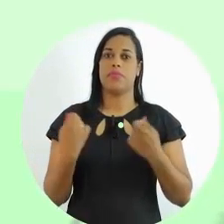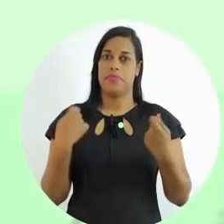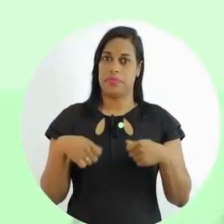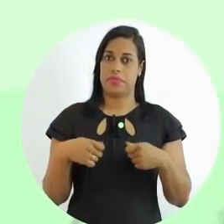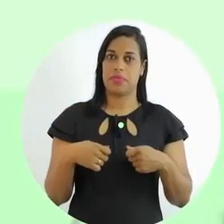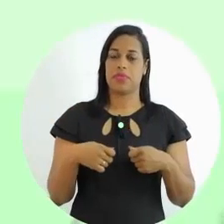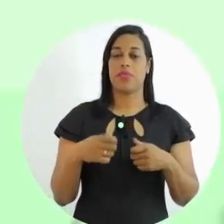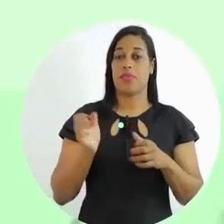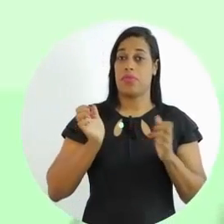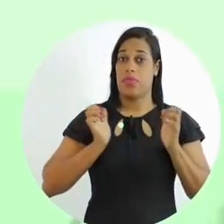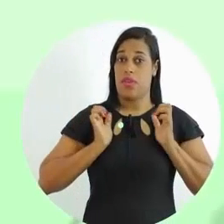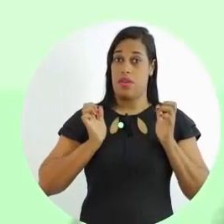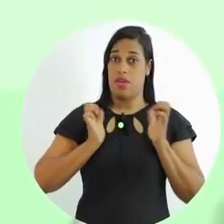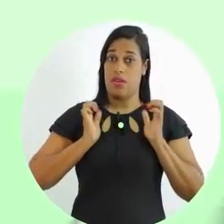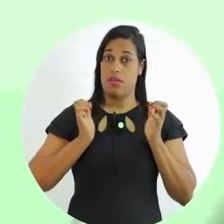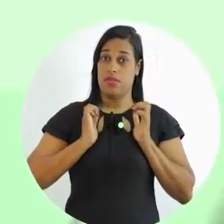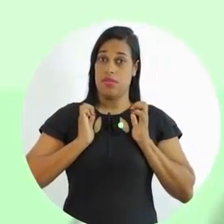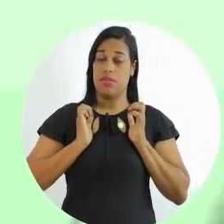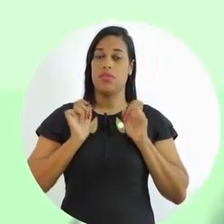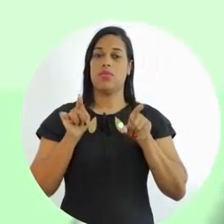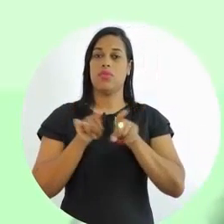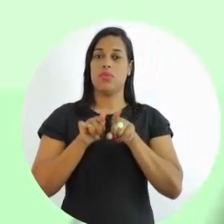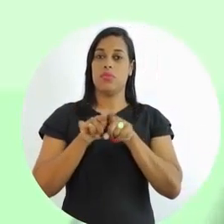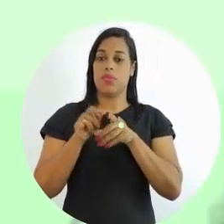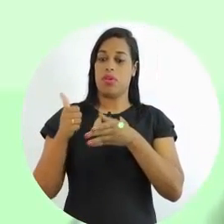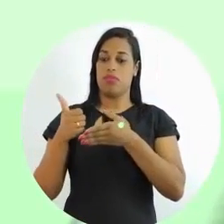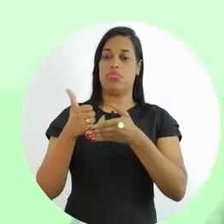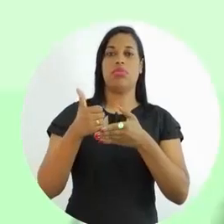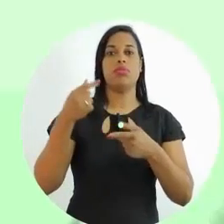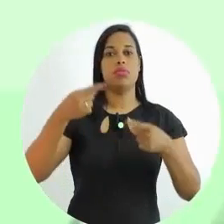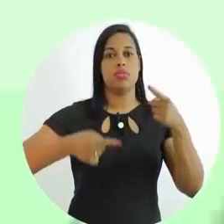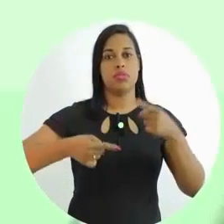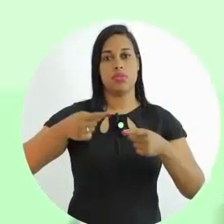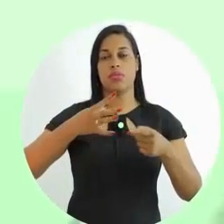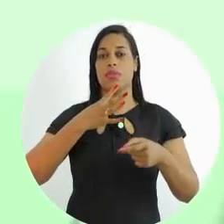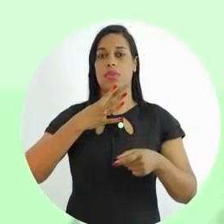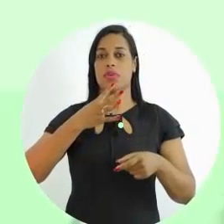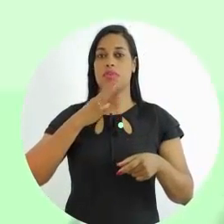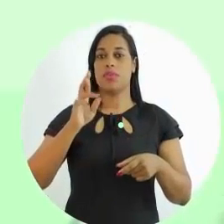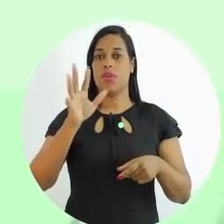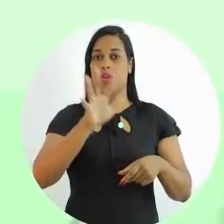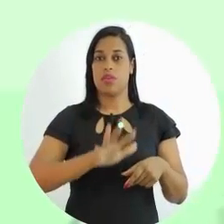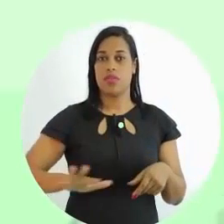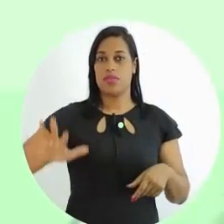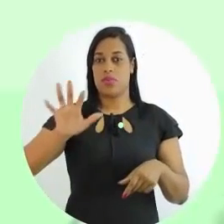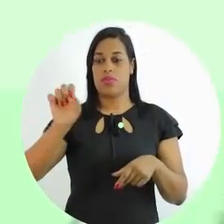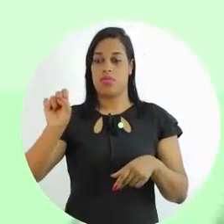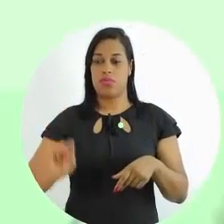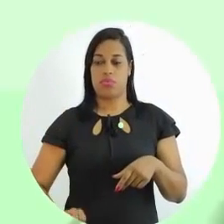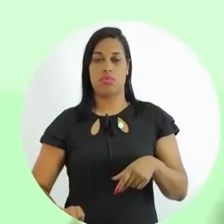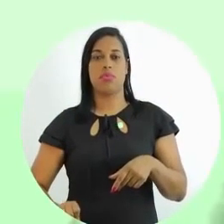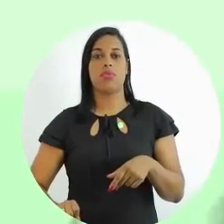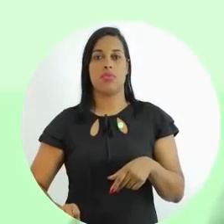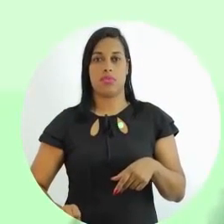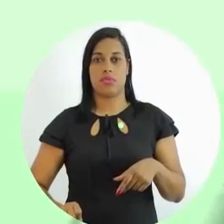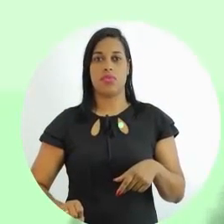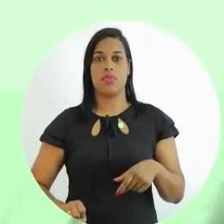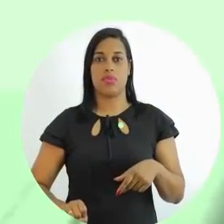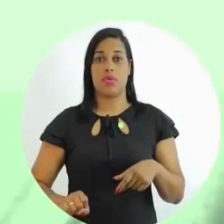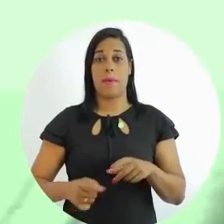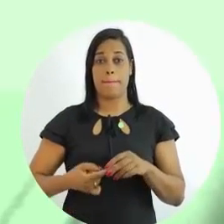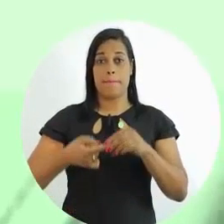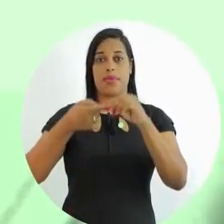da mineração, enriquecendo e favorecendo politicamente o que hoje a gente conhece como uma região sudeste,